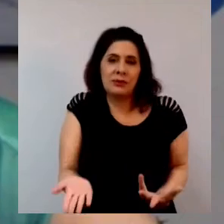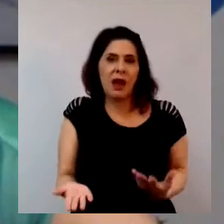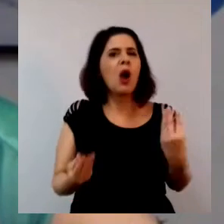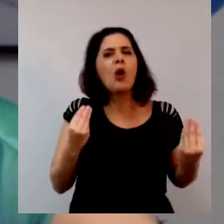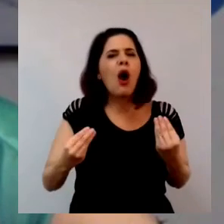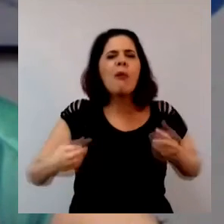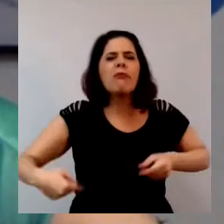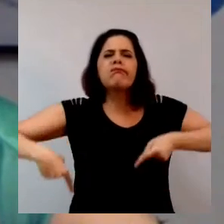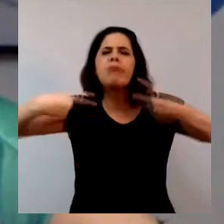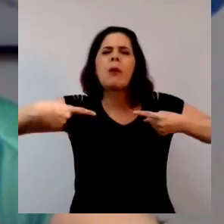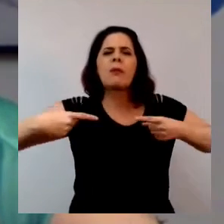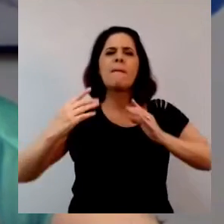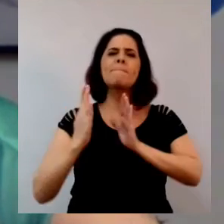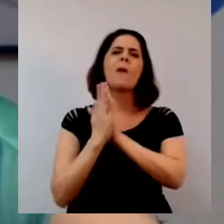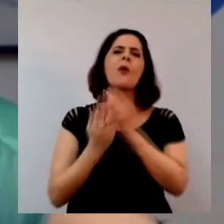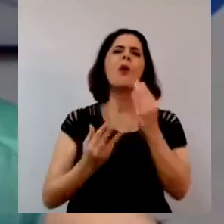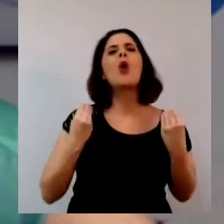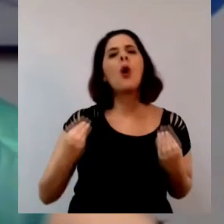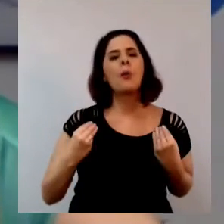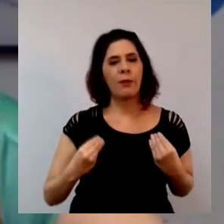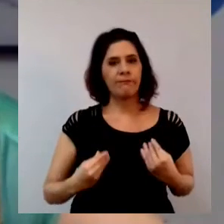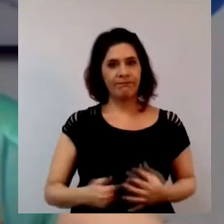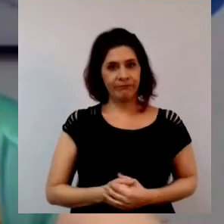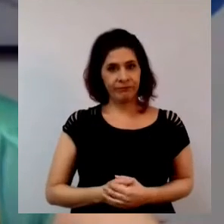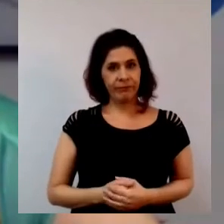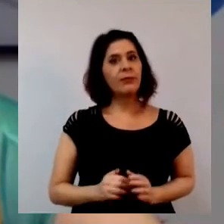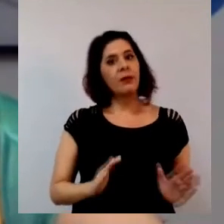nós como comunicadores